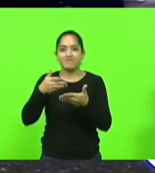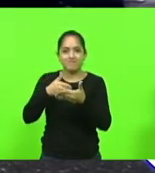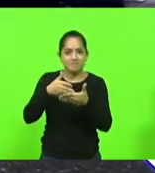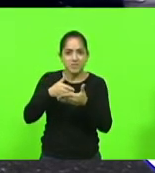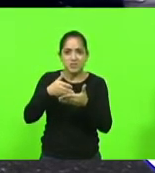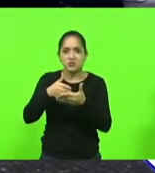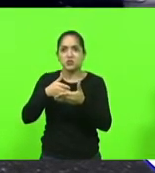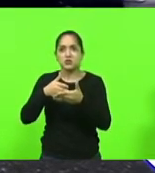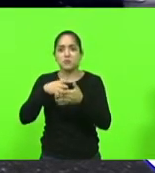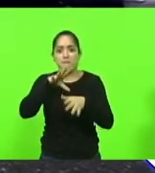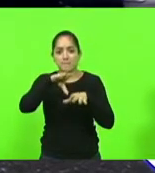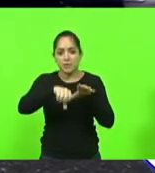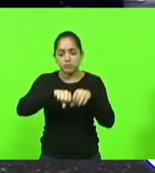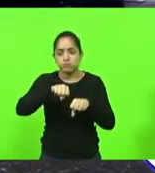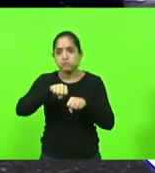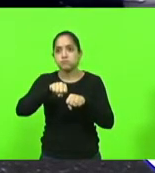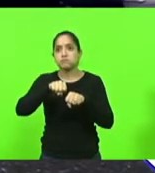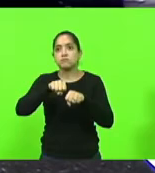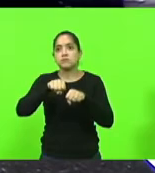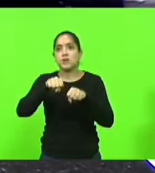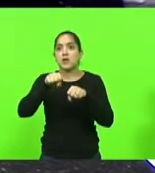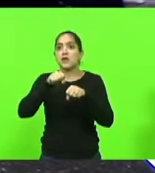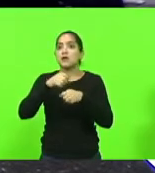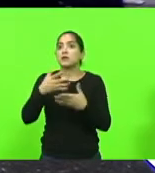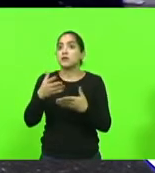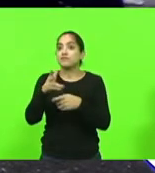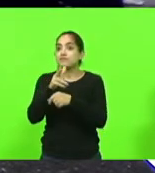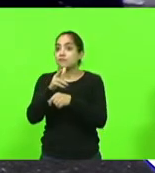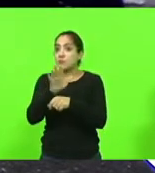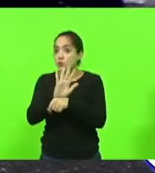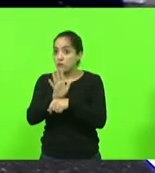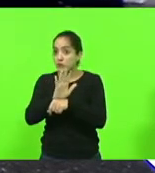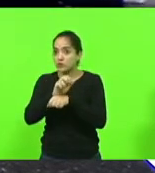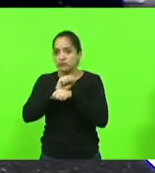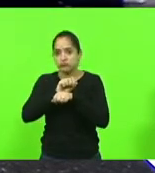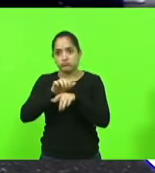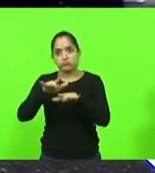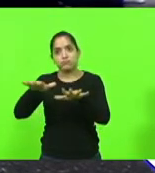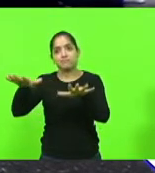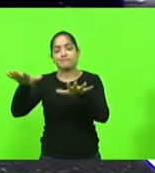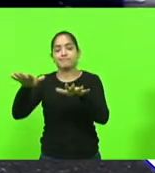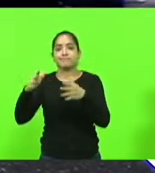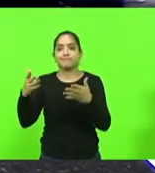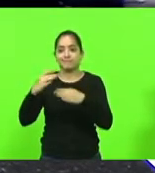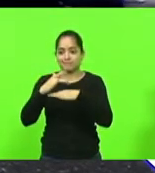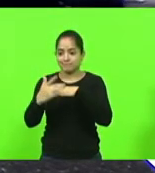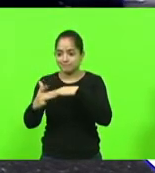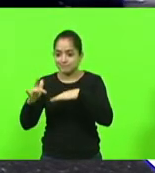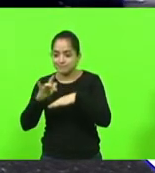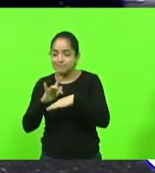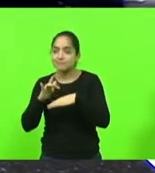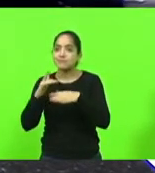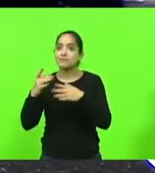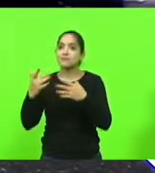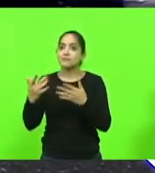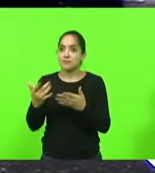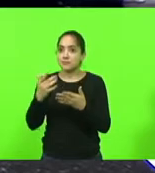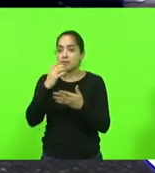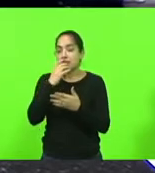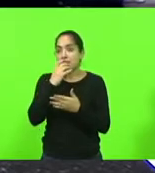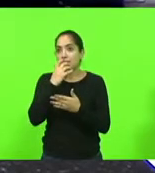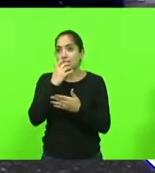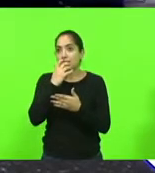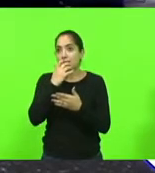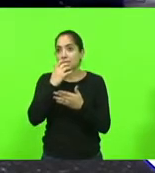e o vídeo repercutiu muito nas redes sociais. Pois bem, esse vídeo realmente é muito chocante e